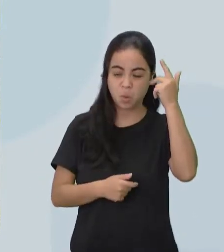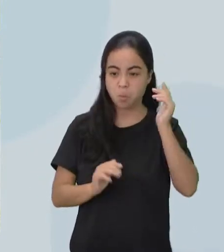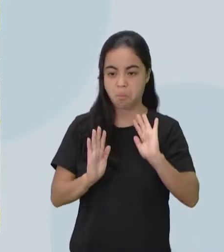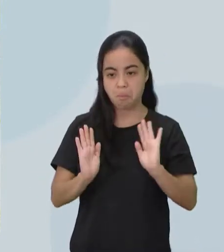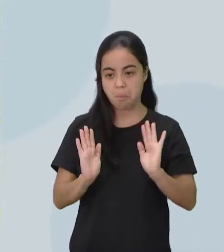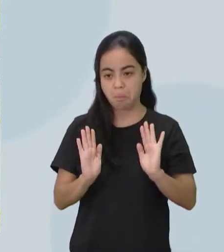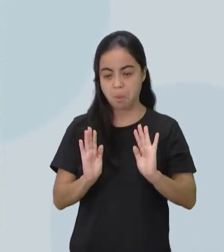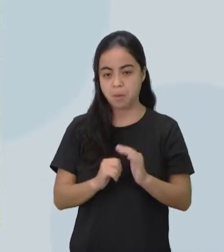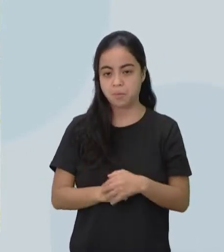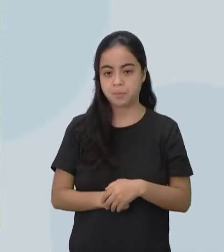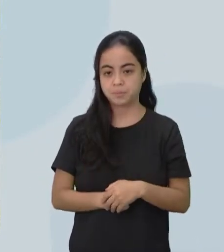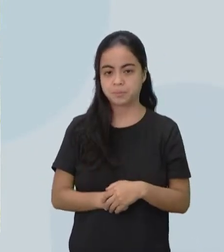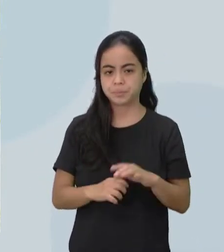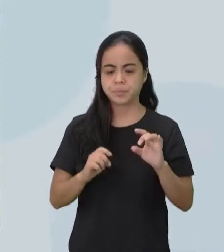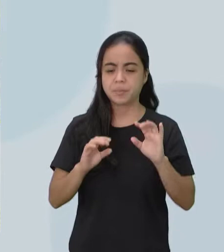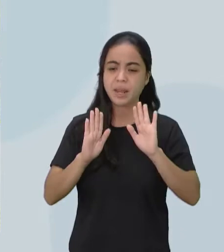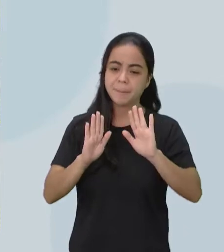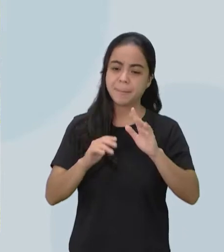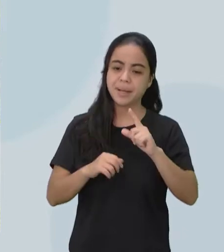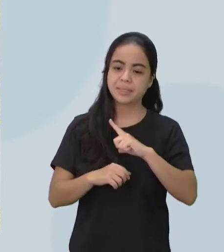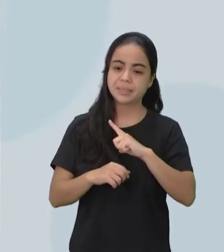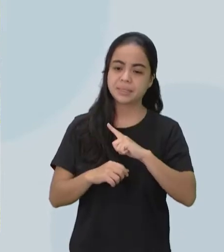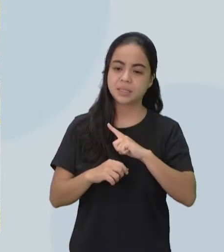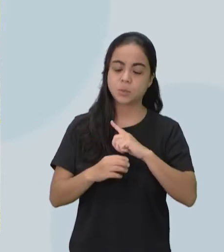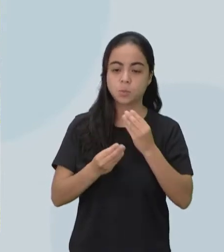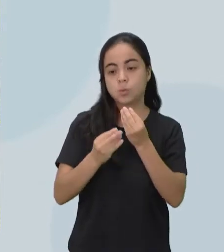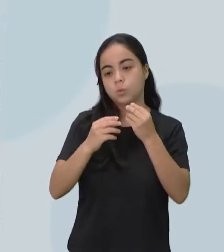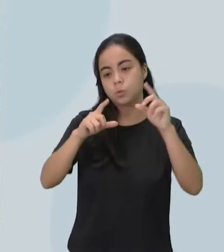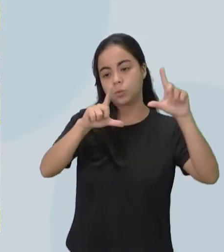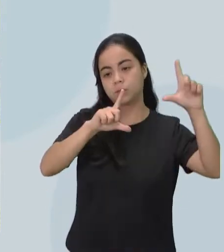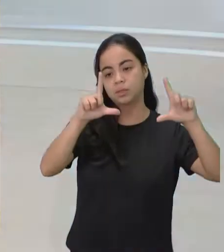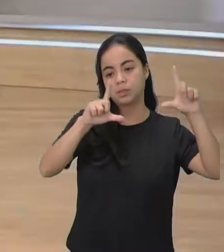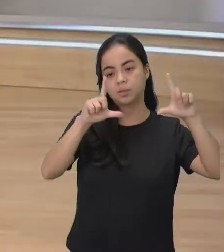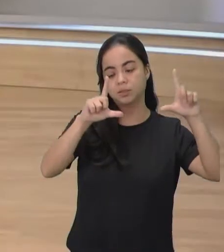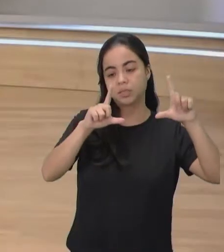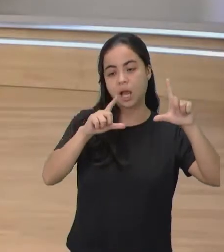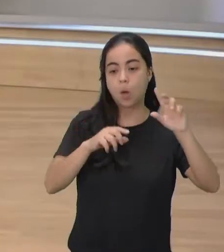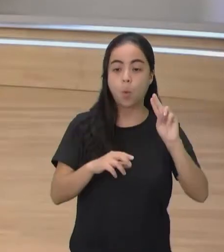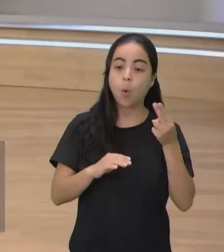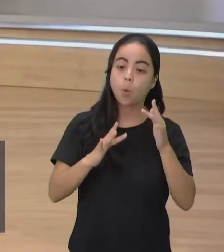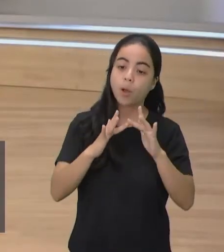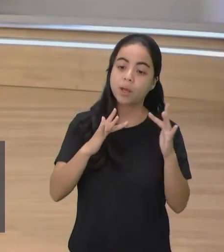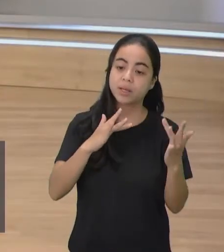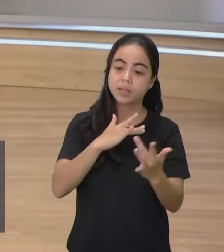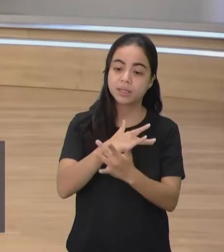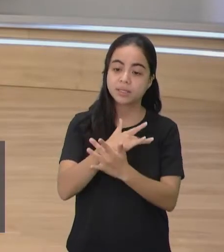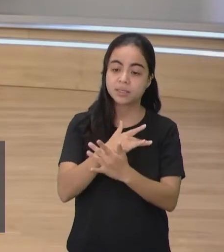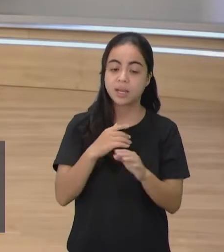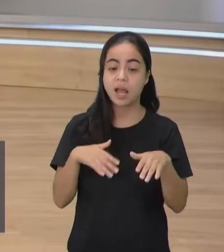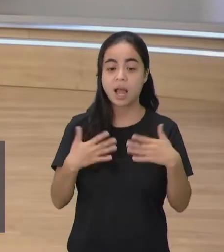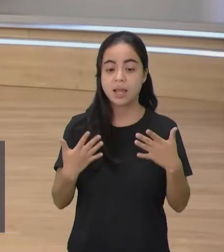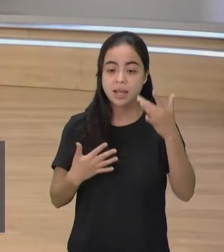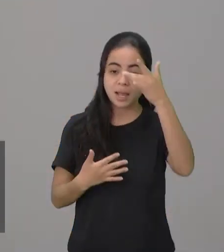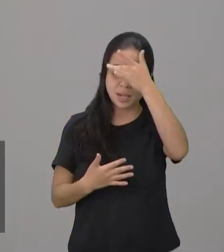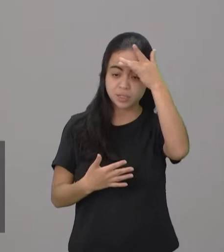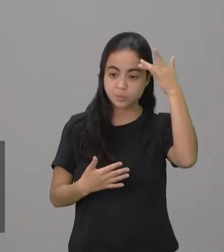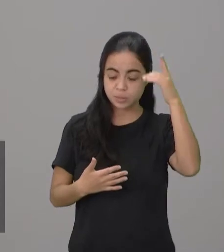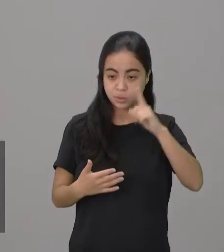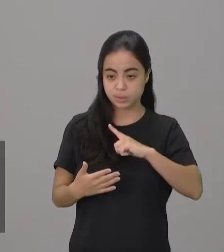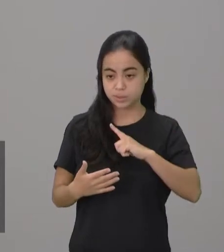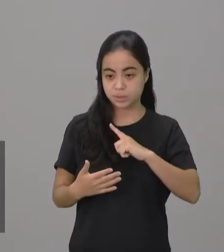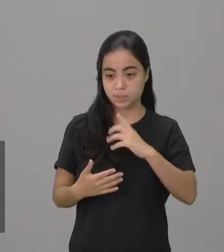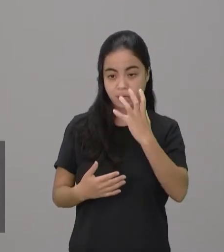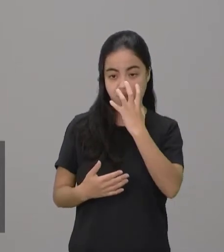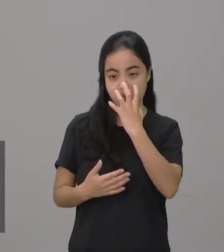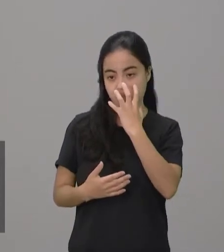ser a gente vê bastante televisão, né? Ou então redes sociais, e daí os donos gostam de inventar moda também, né?